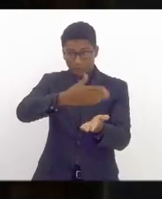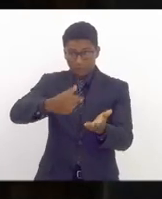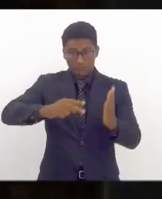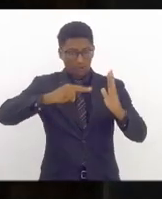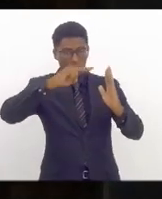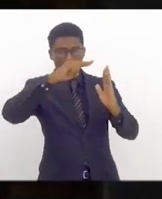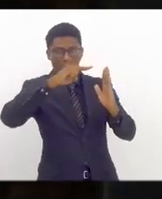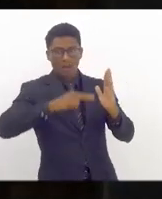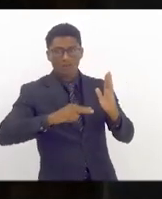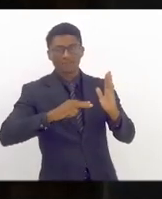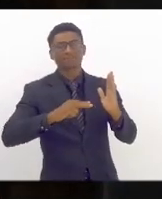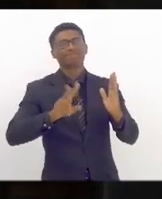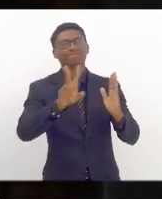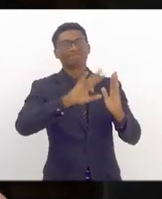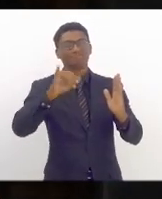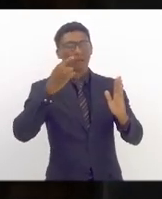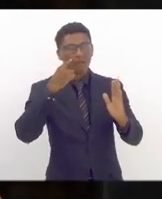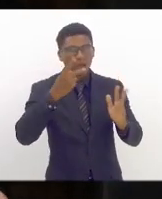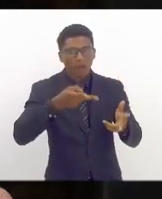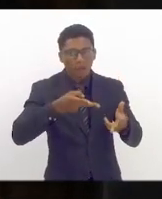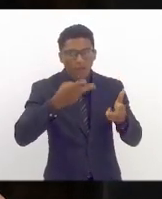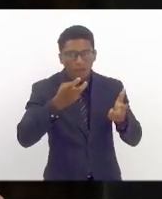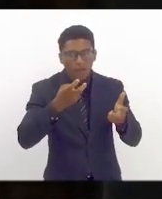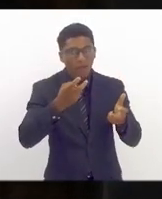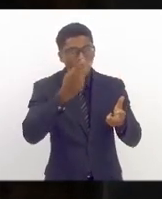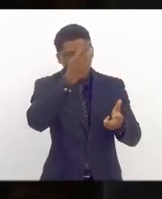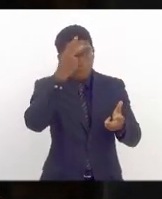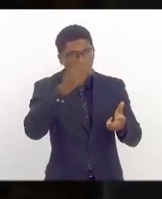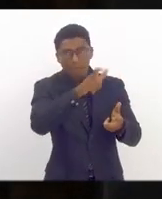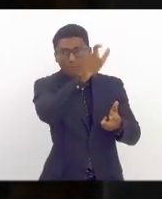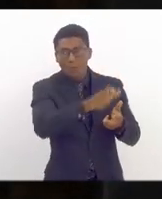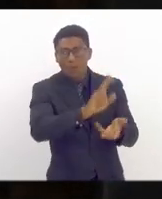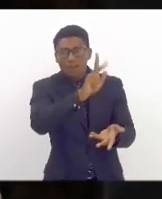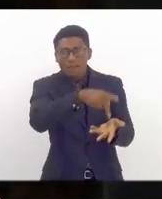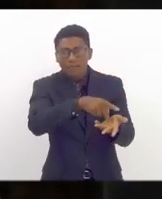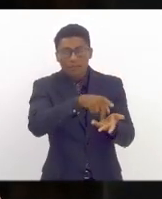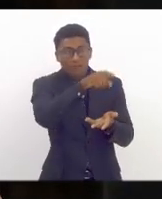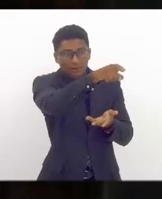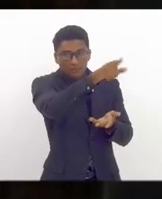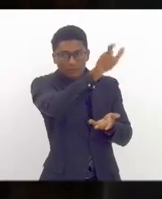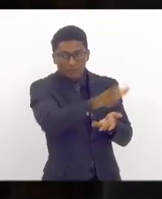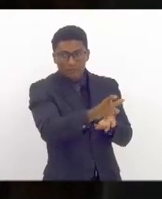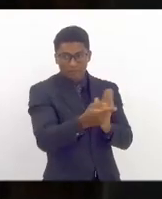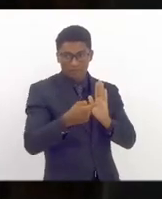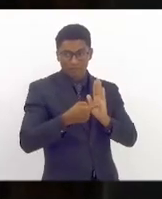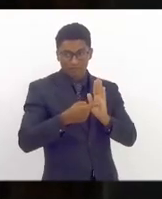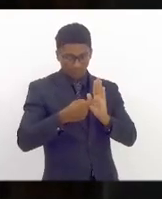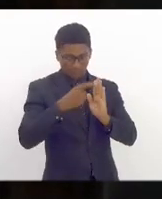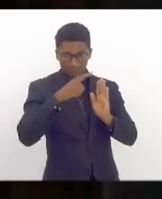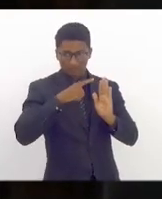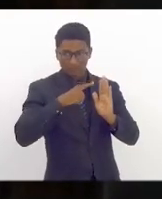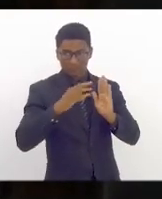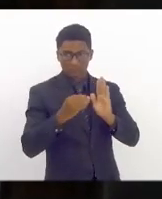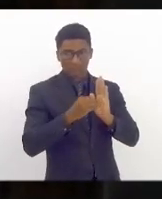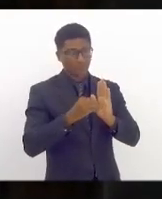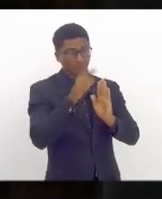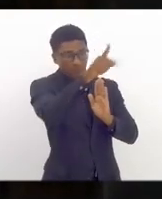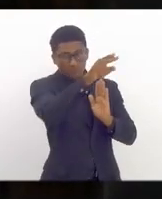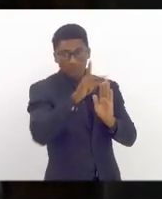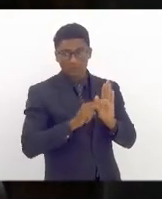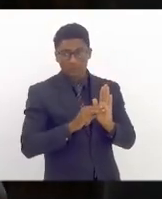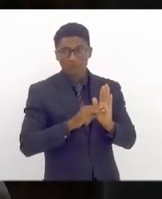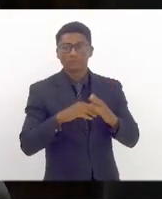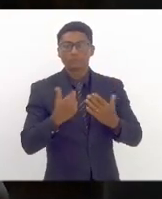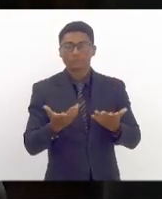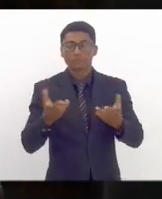reconhecer perfis de personagem reais do cotidiano dos fazedores de Cultura Esperamos